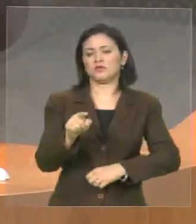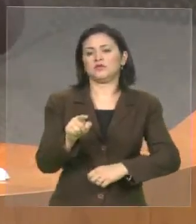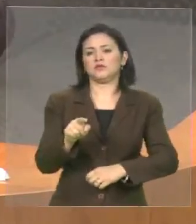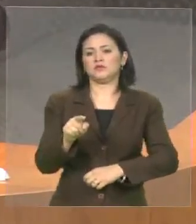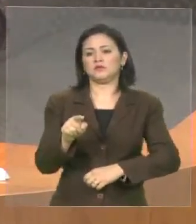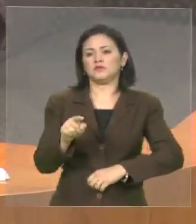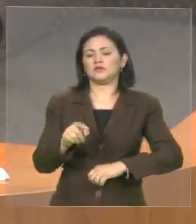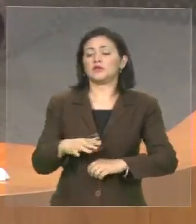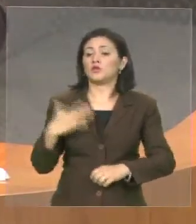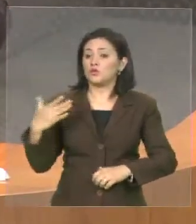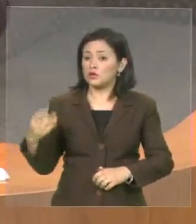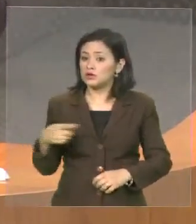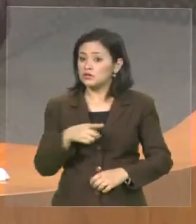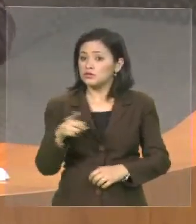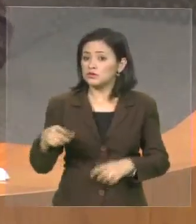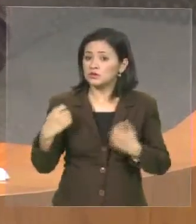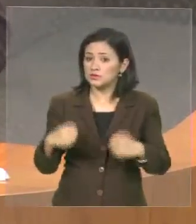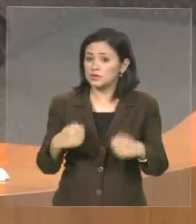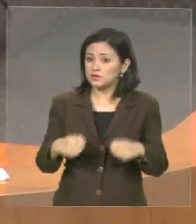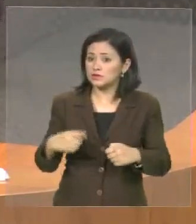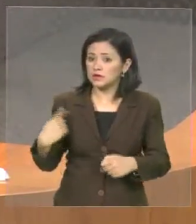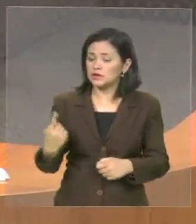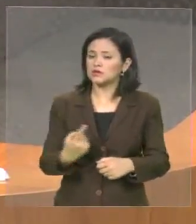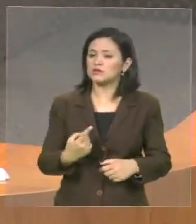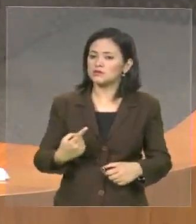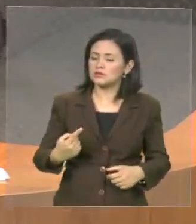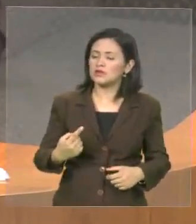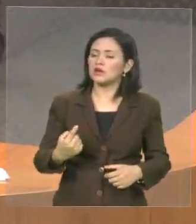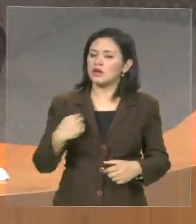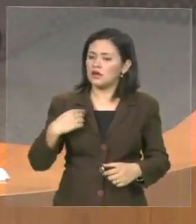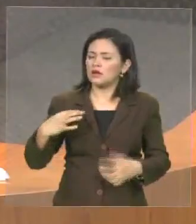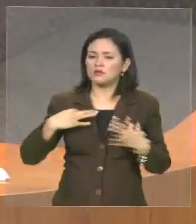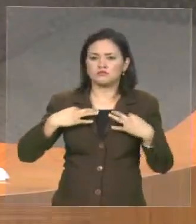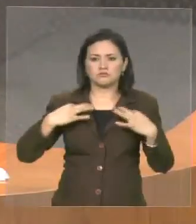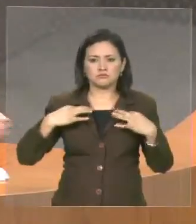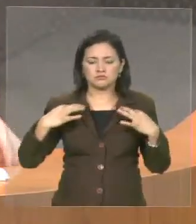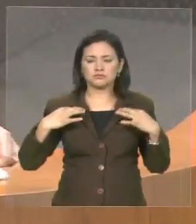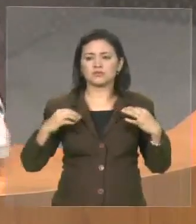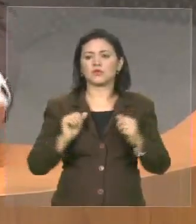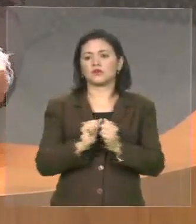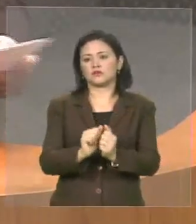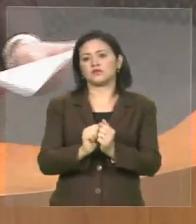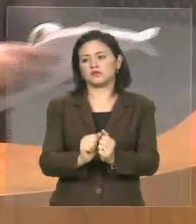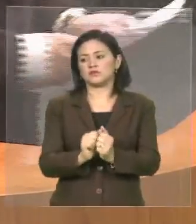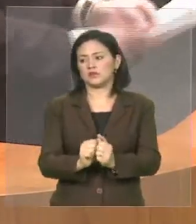quando vocês precisarem, estamos aqui à disposição. Então fiquem com Deus e meu muito obrigado, senhor presidente.